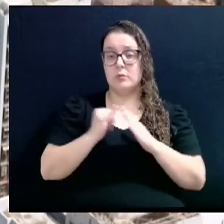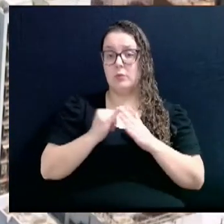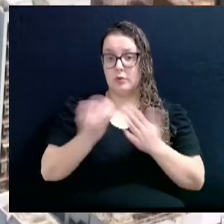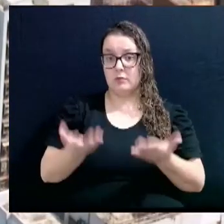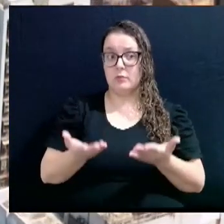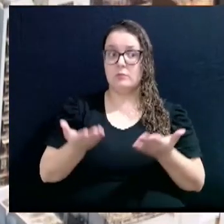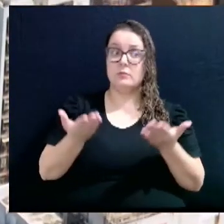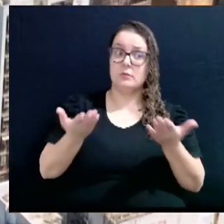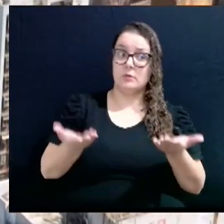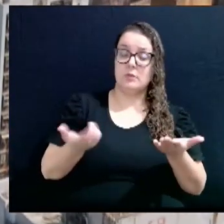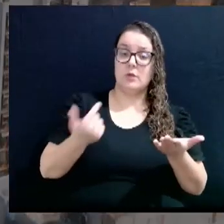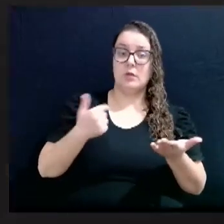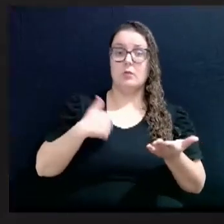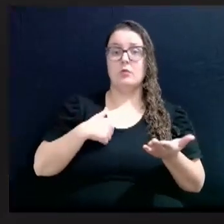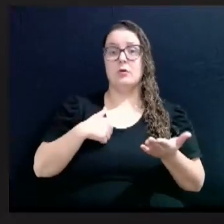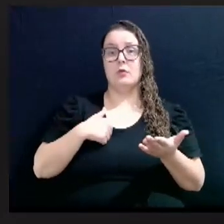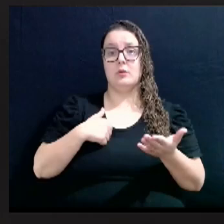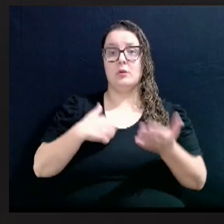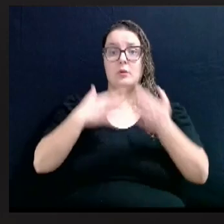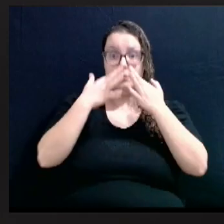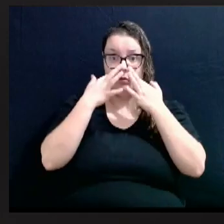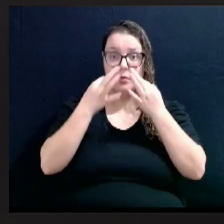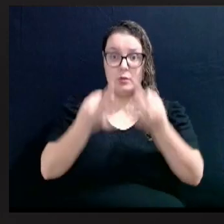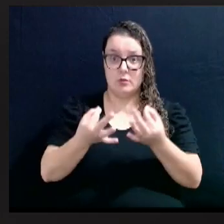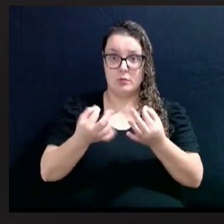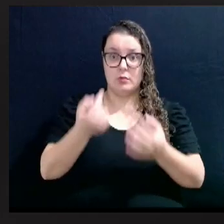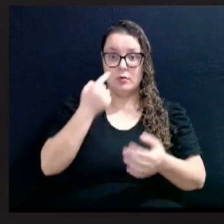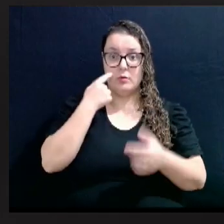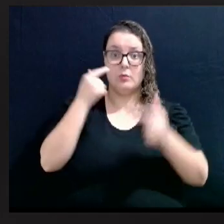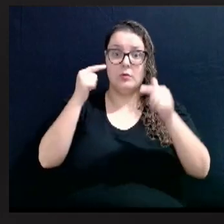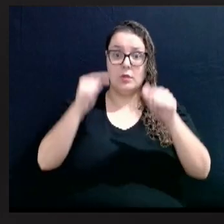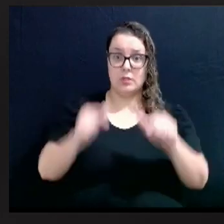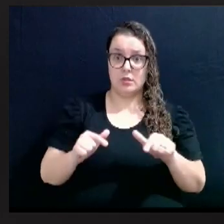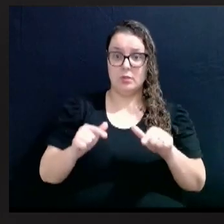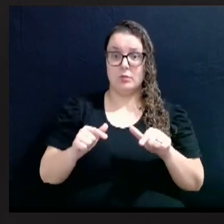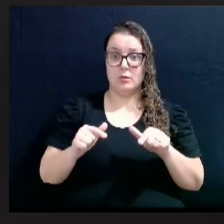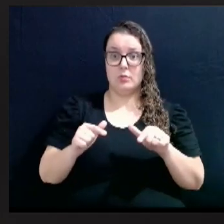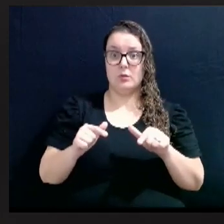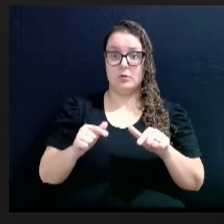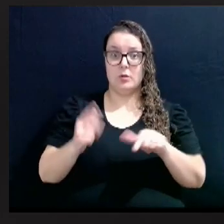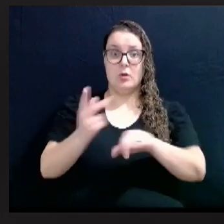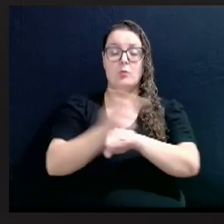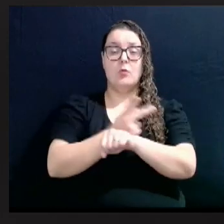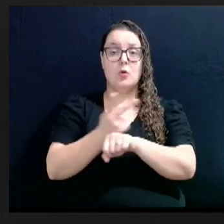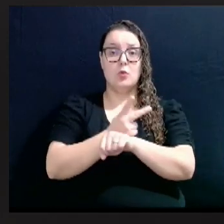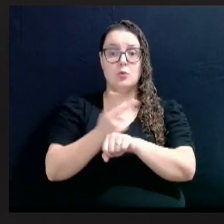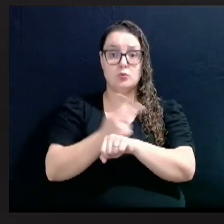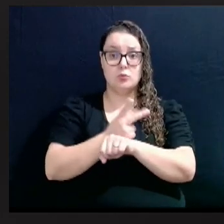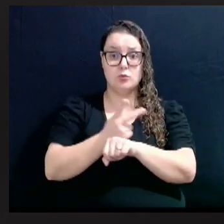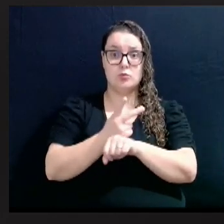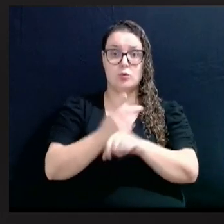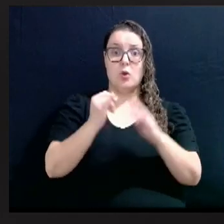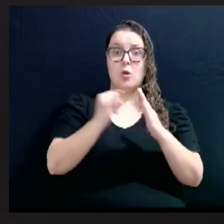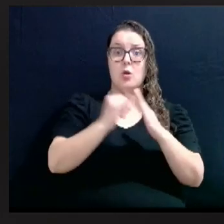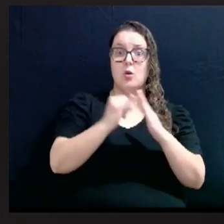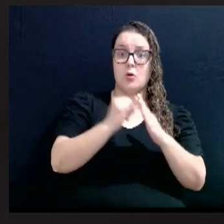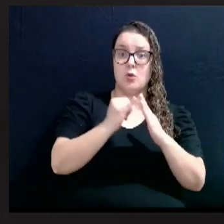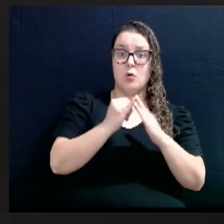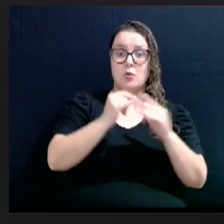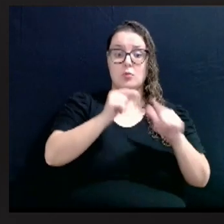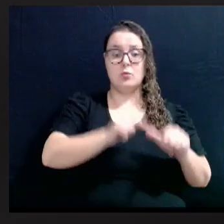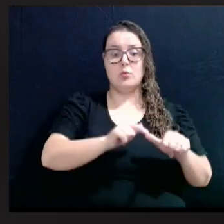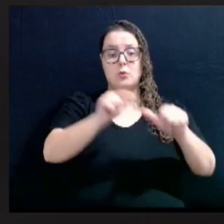a atenção que eu peço é, veja a localização. Busque imóveis em locais que